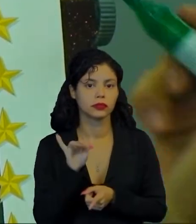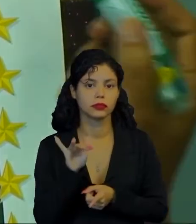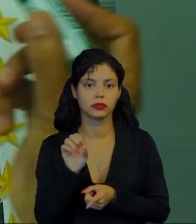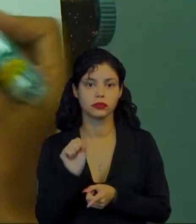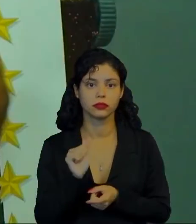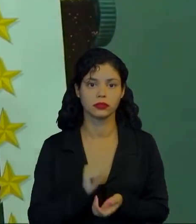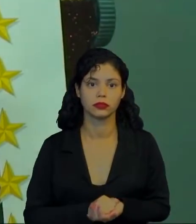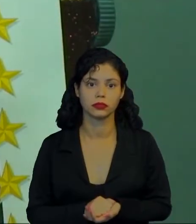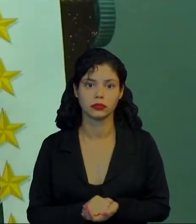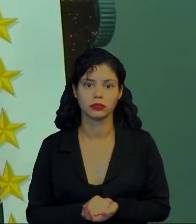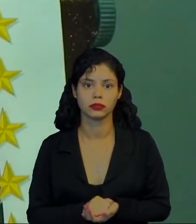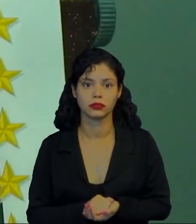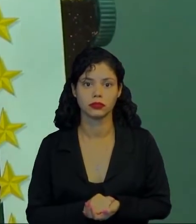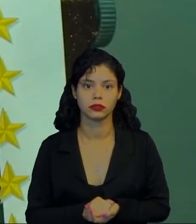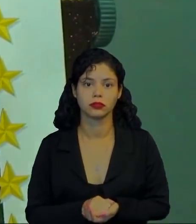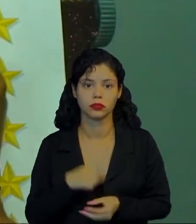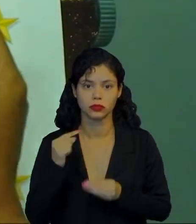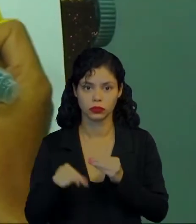Olha só,